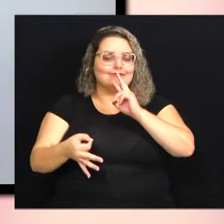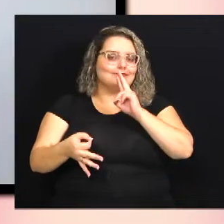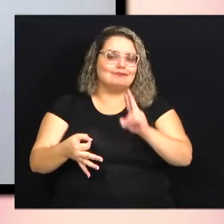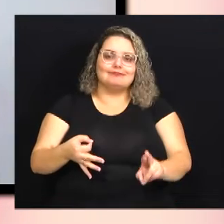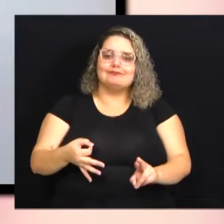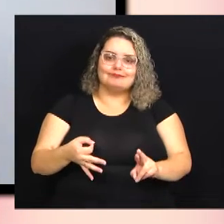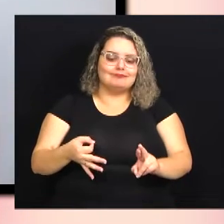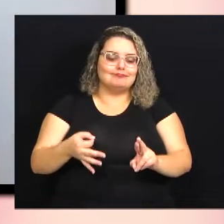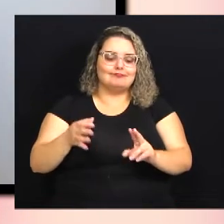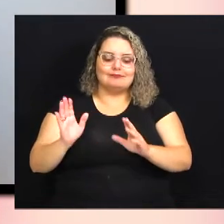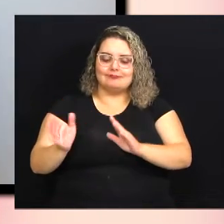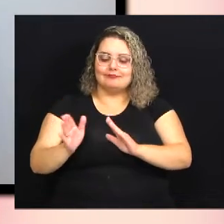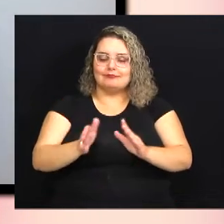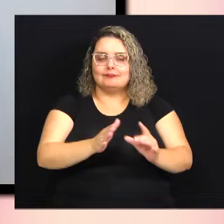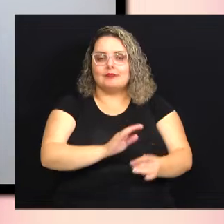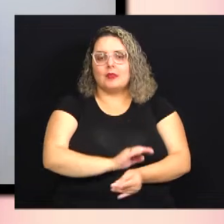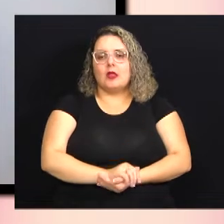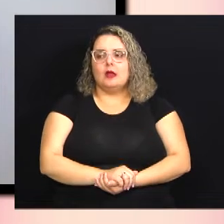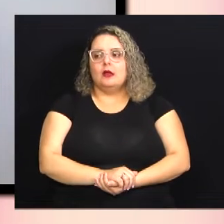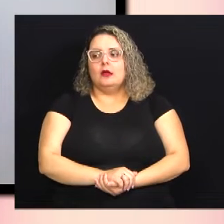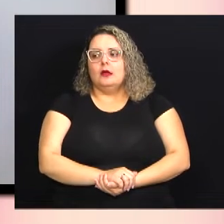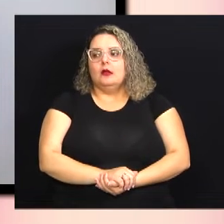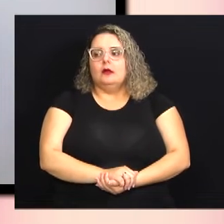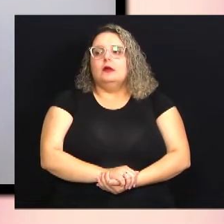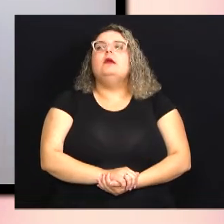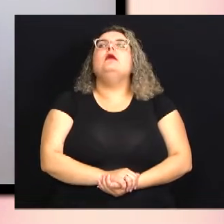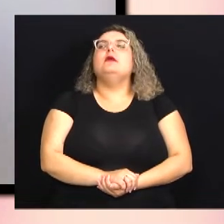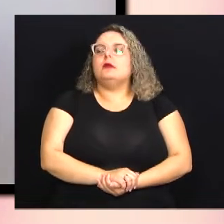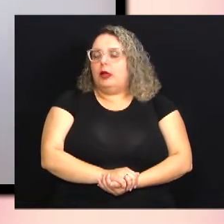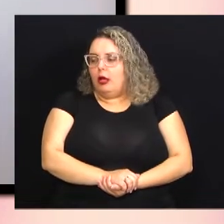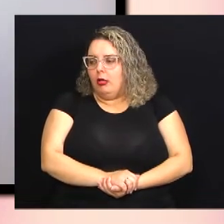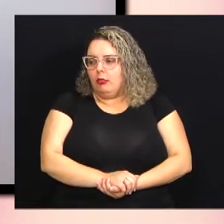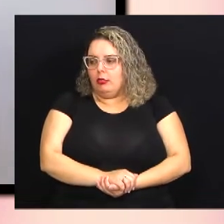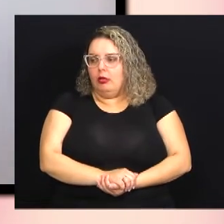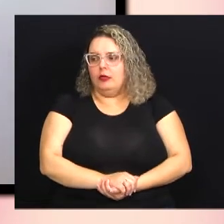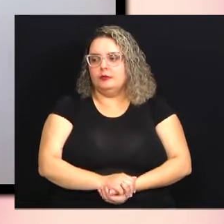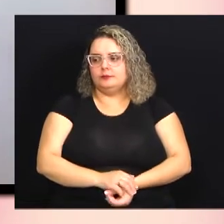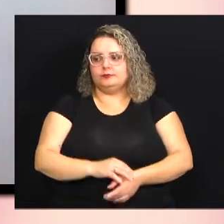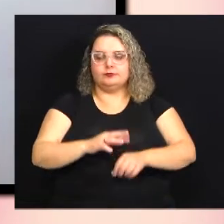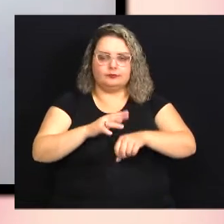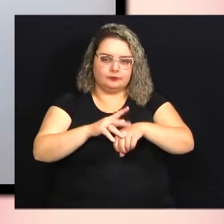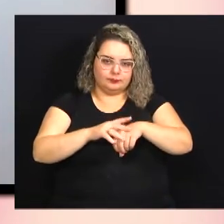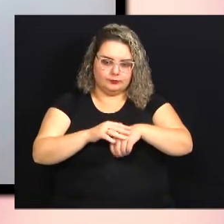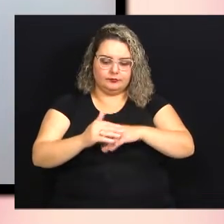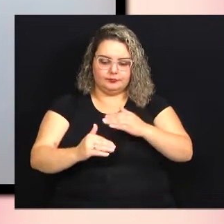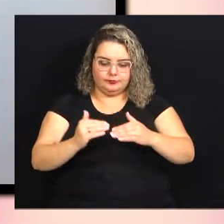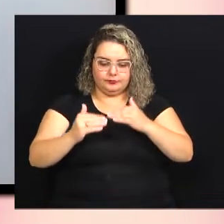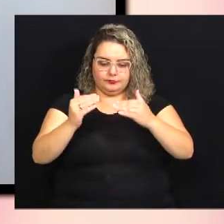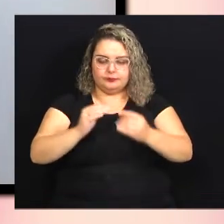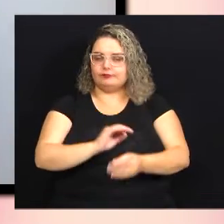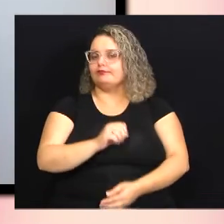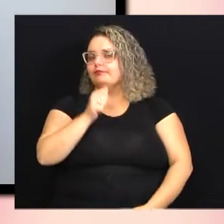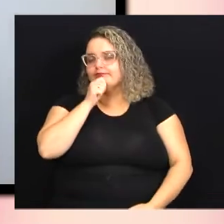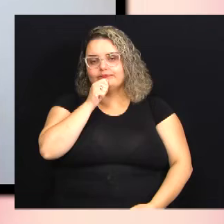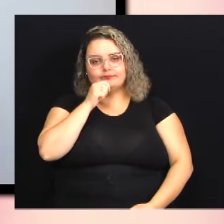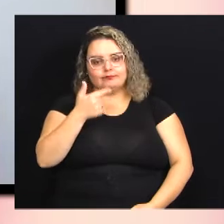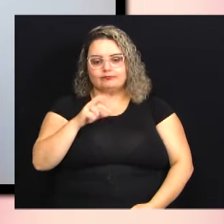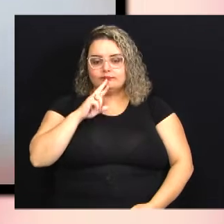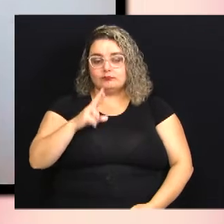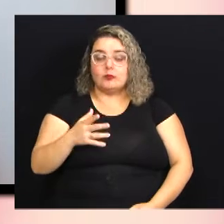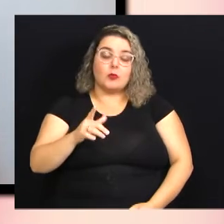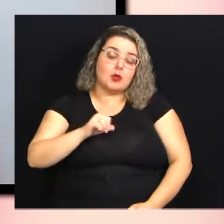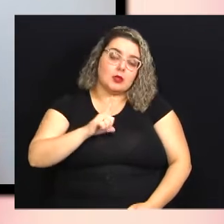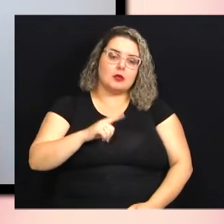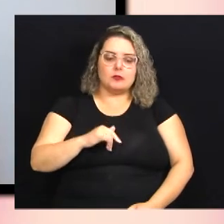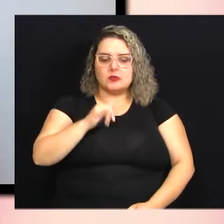o caminho que a patologia faz para desenvolver a doença. O que nós temos, por